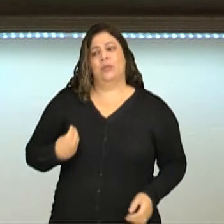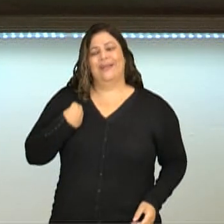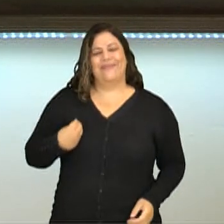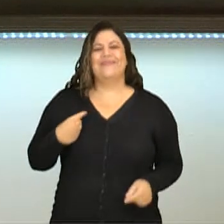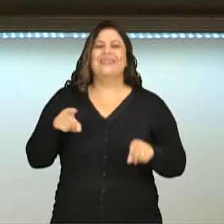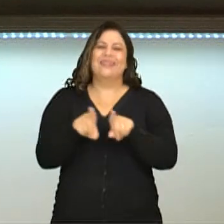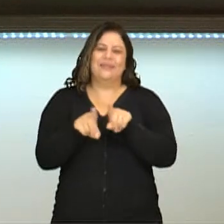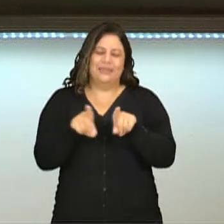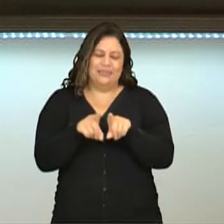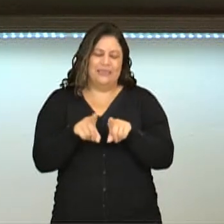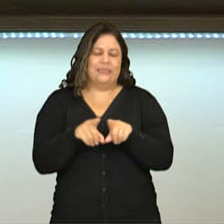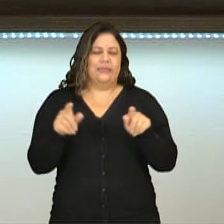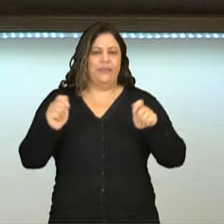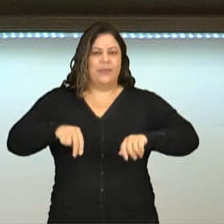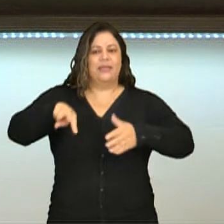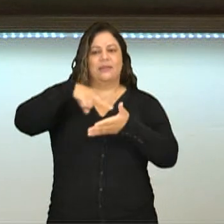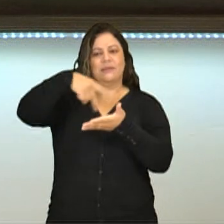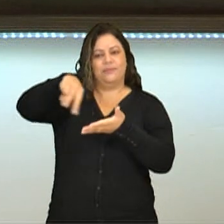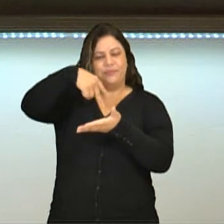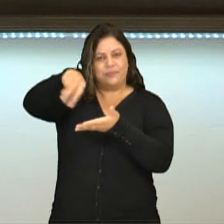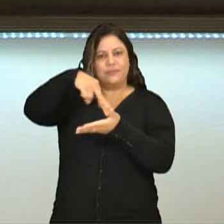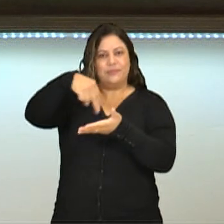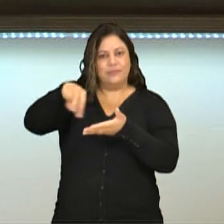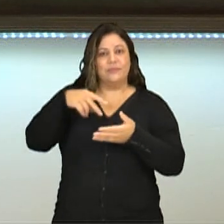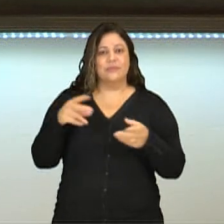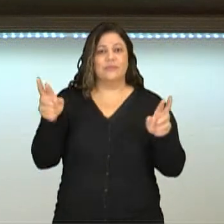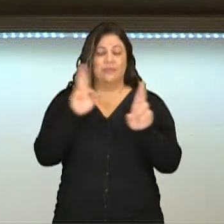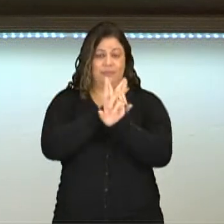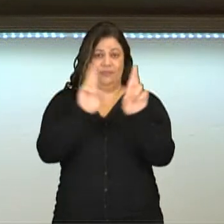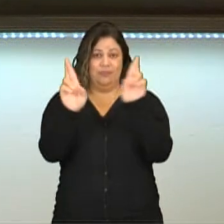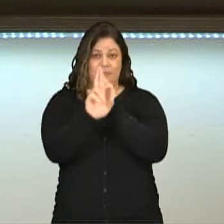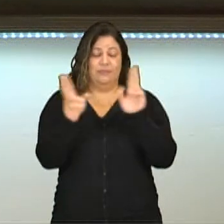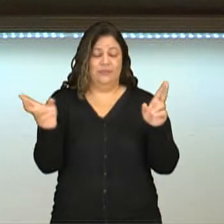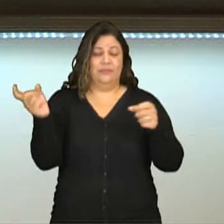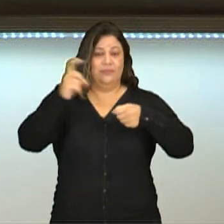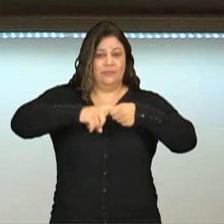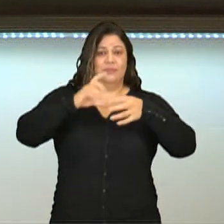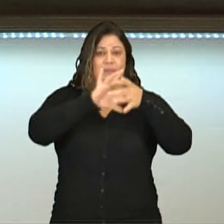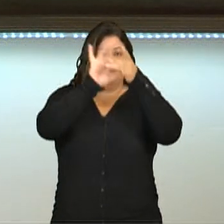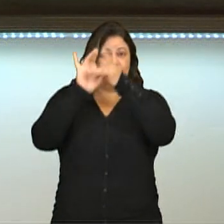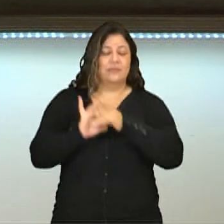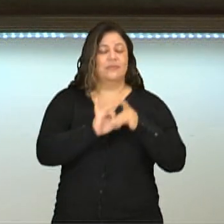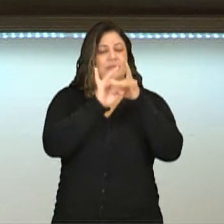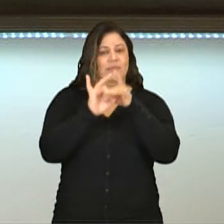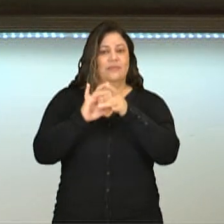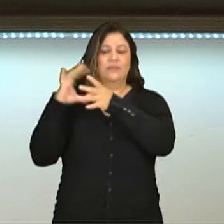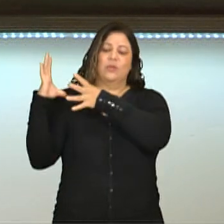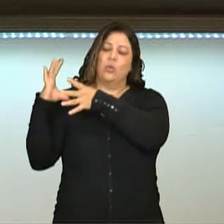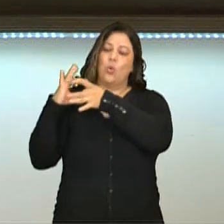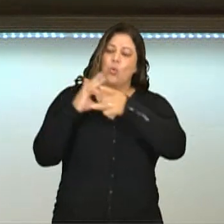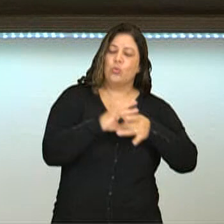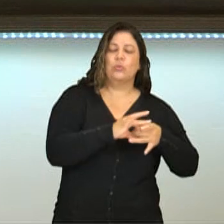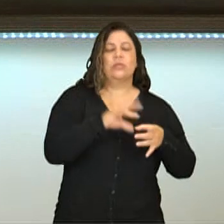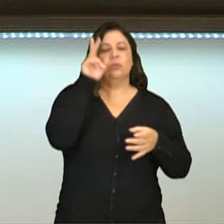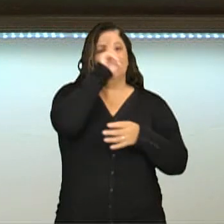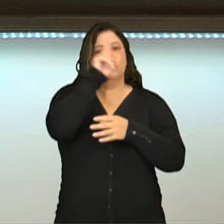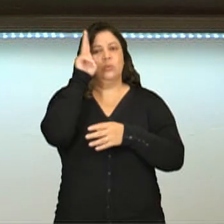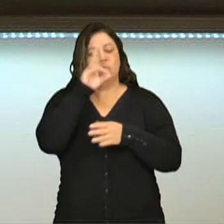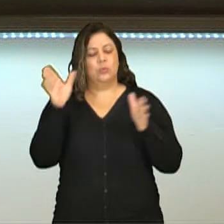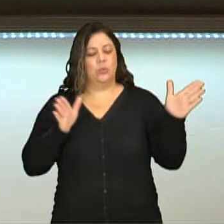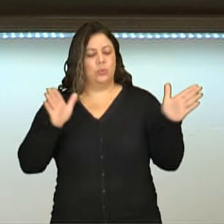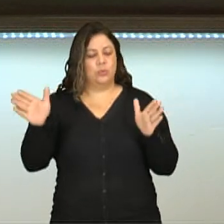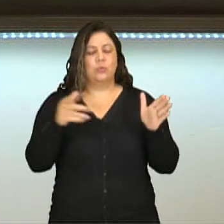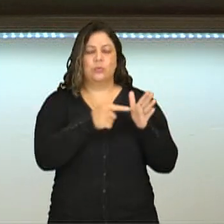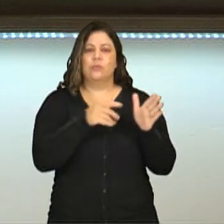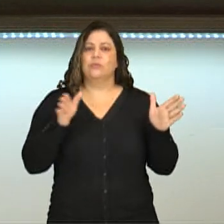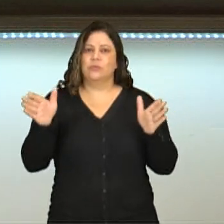na dança. Como a dança ela fazia essa associação com a sociedade, com o contexto histórico daquele momento,